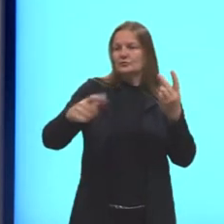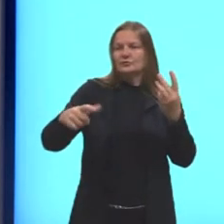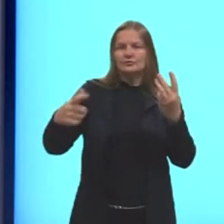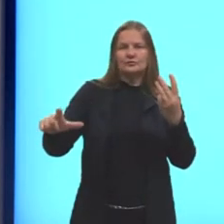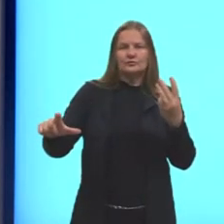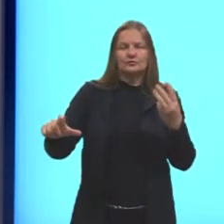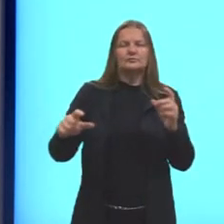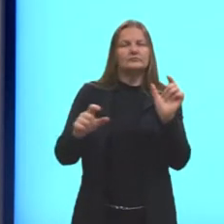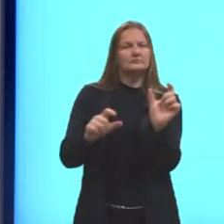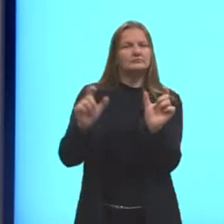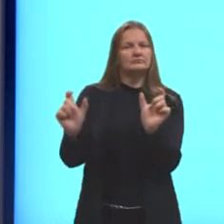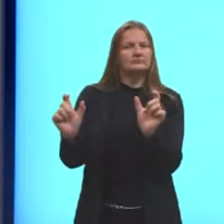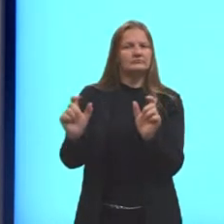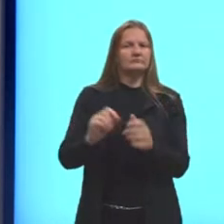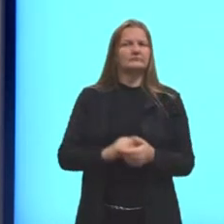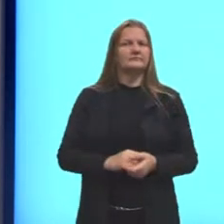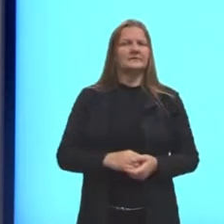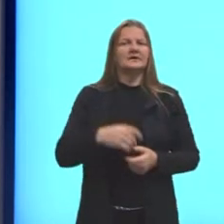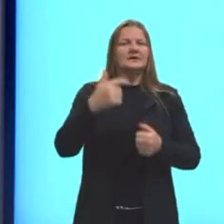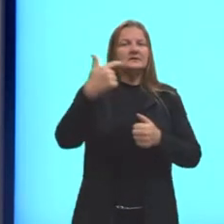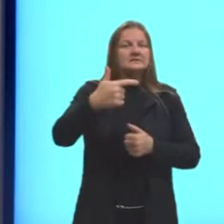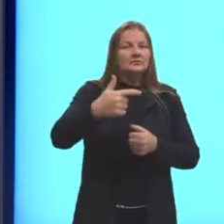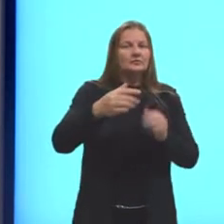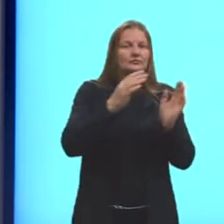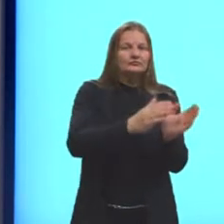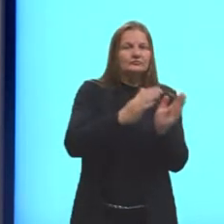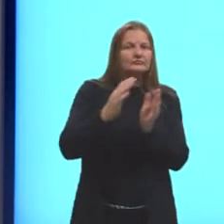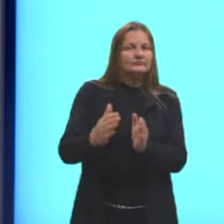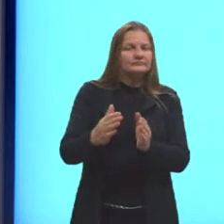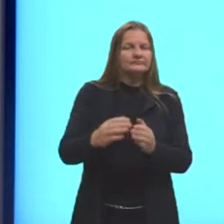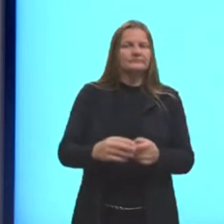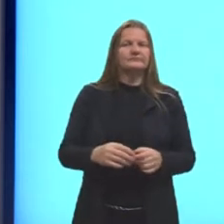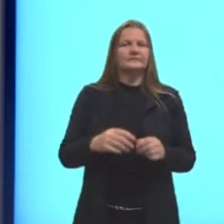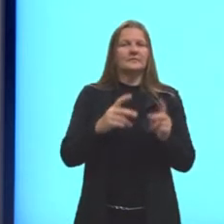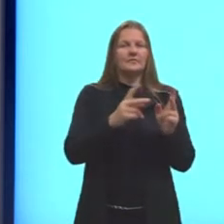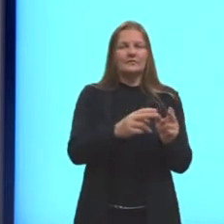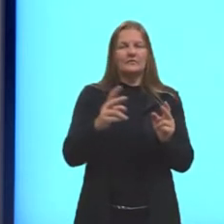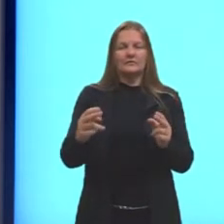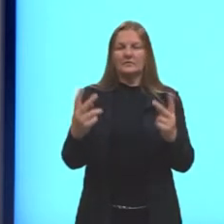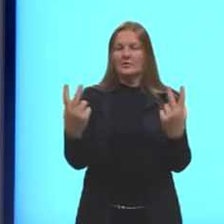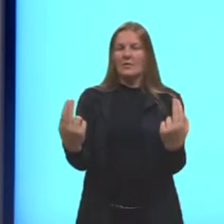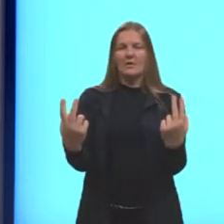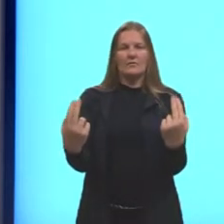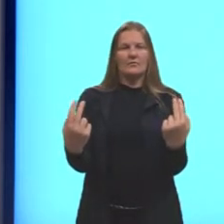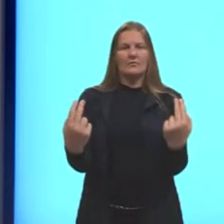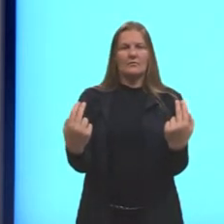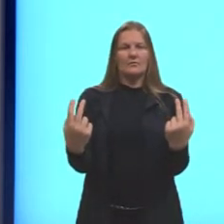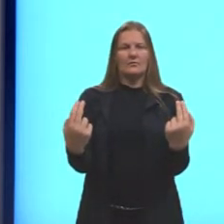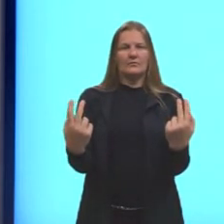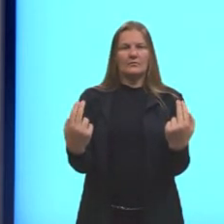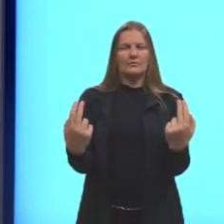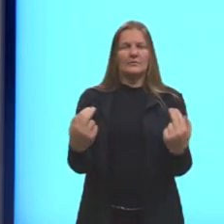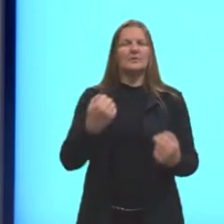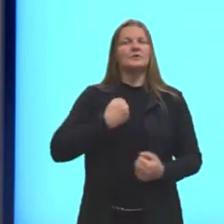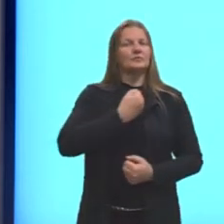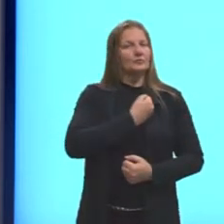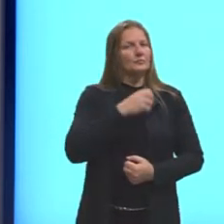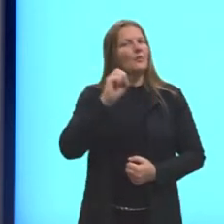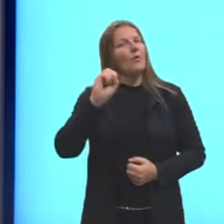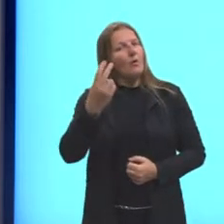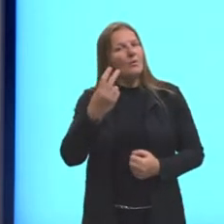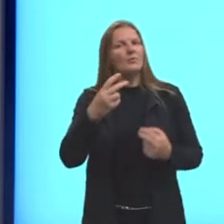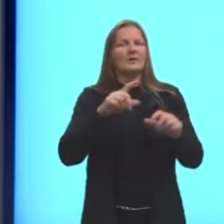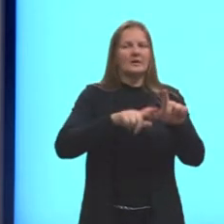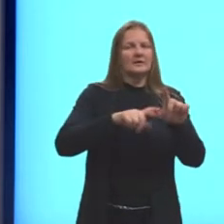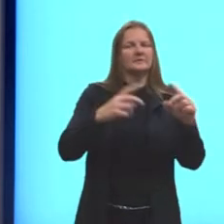todos os termos segundo passo é colocar os fatores comuns então sejam eles números ou letras